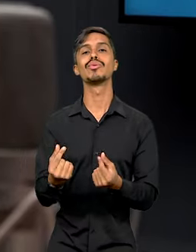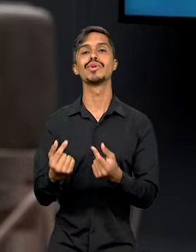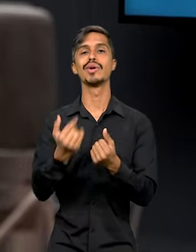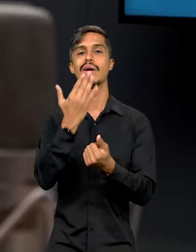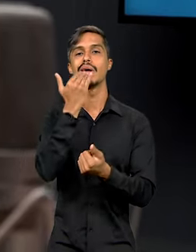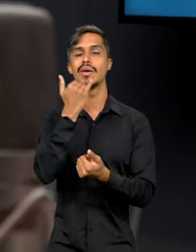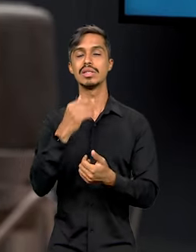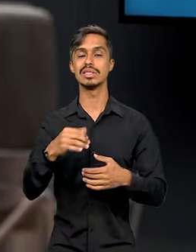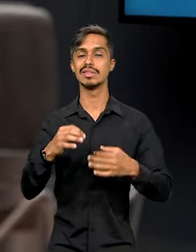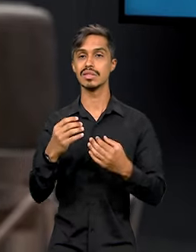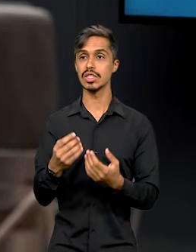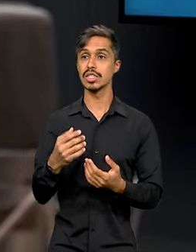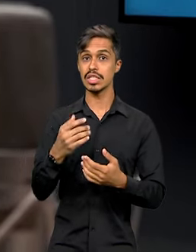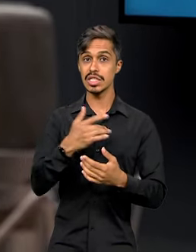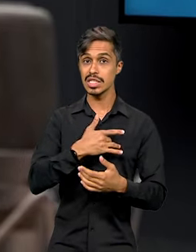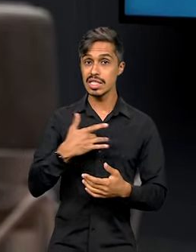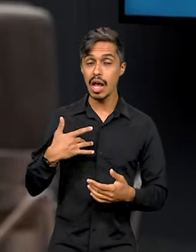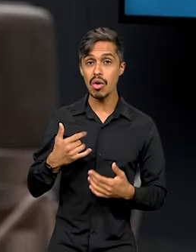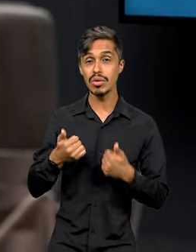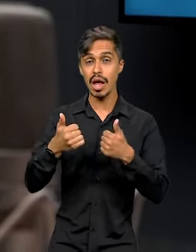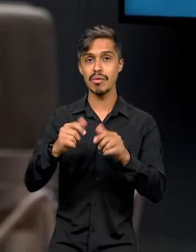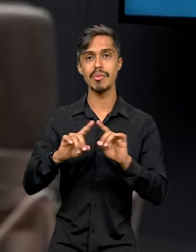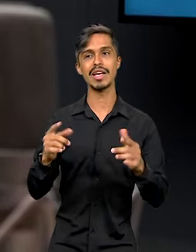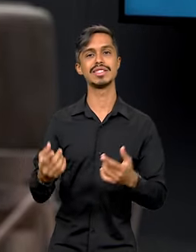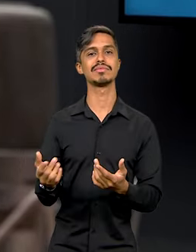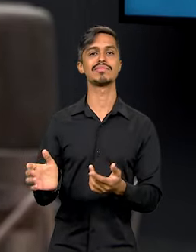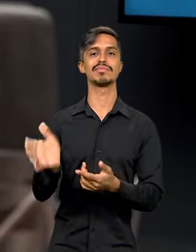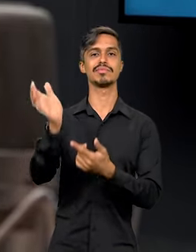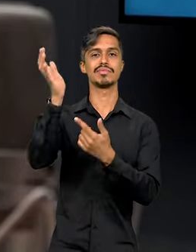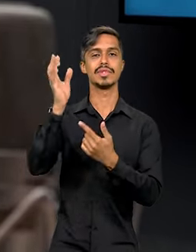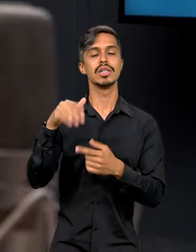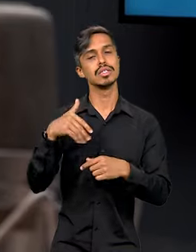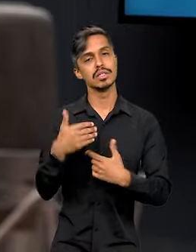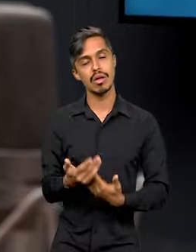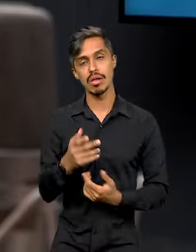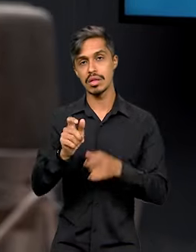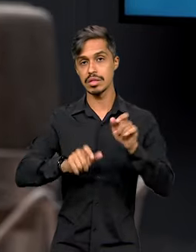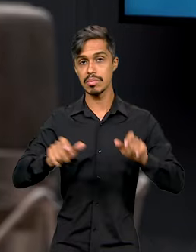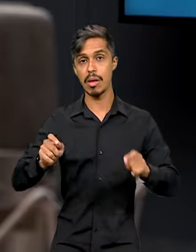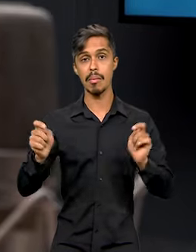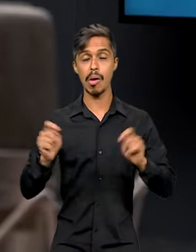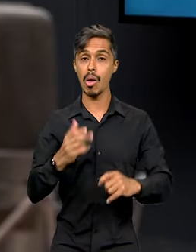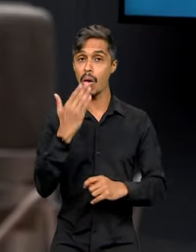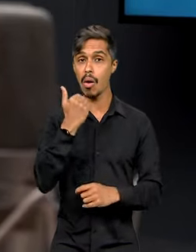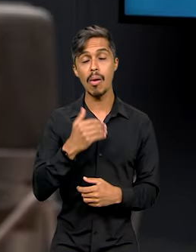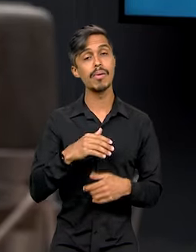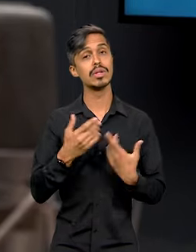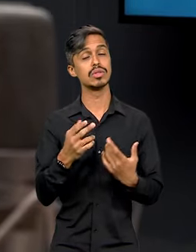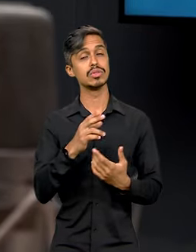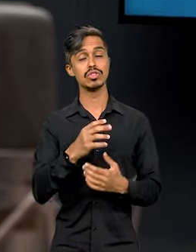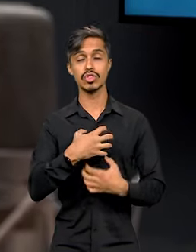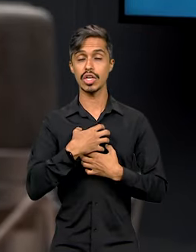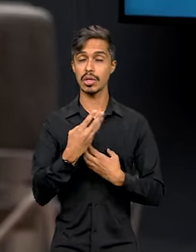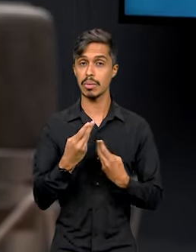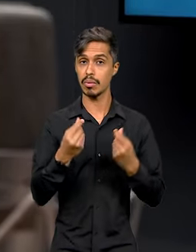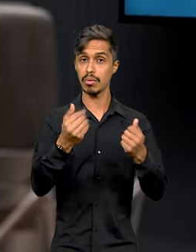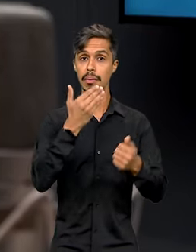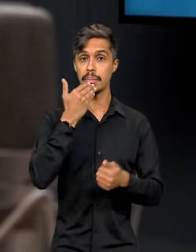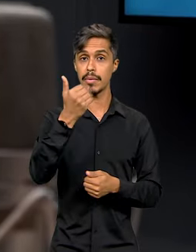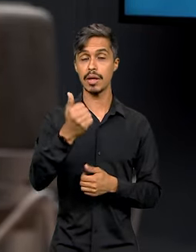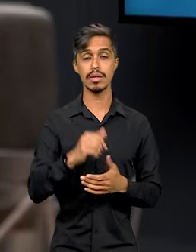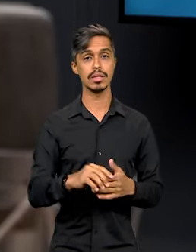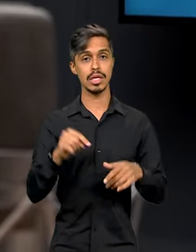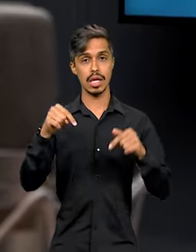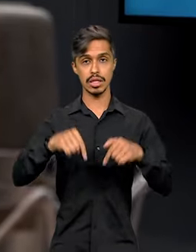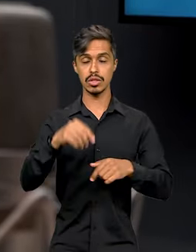alimentos nutritivos adequados são muito altos por tanto as pessoas poderiam se alimentar mas não acceder a isso e aqui no Brasil